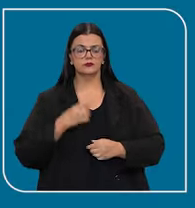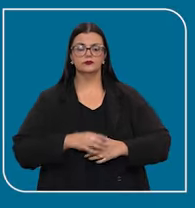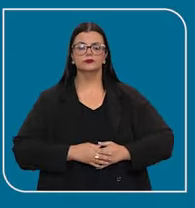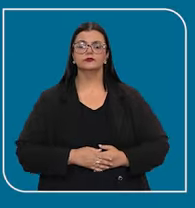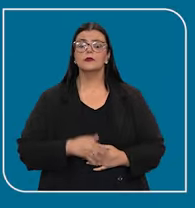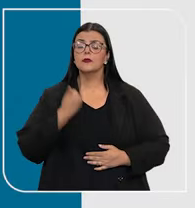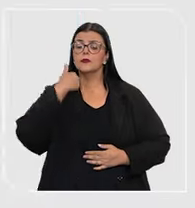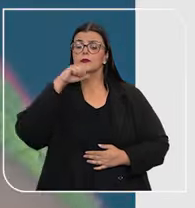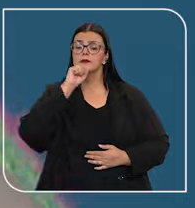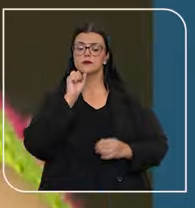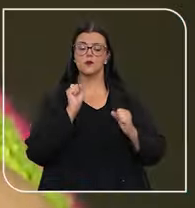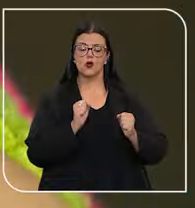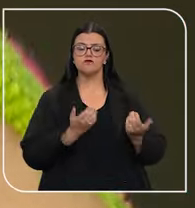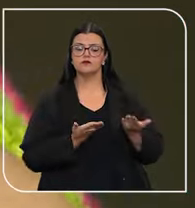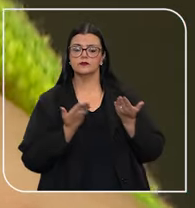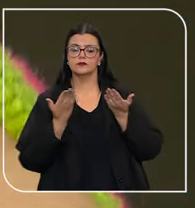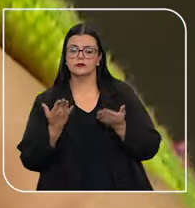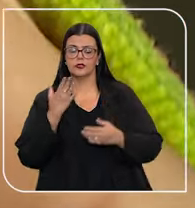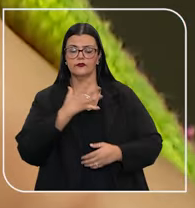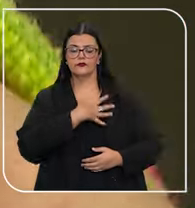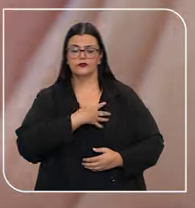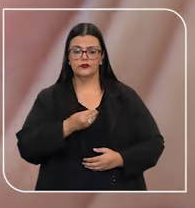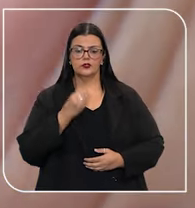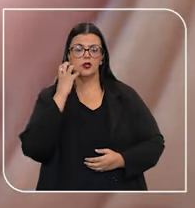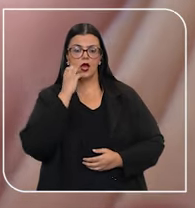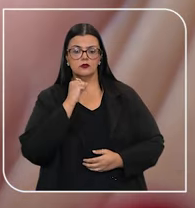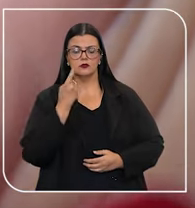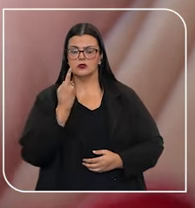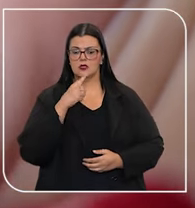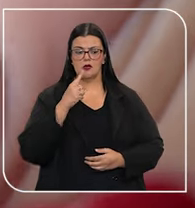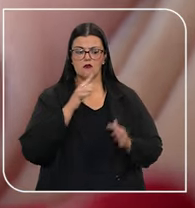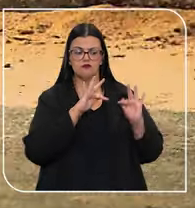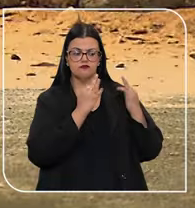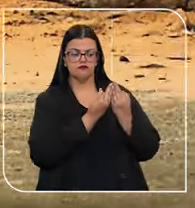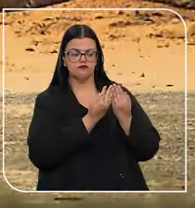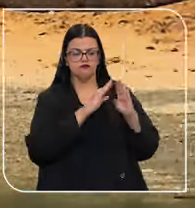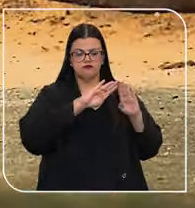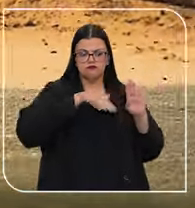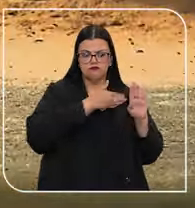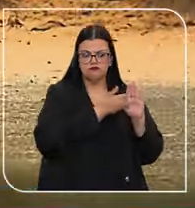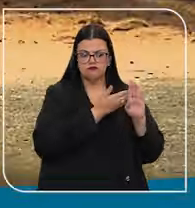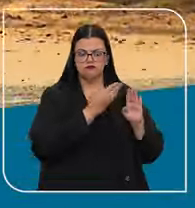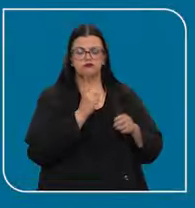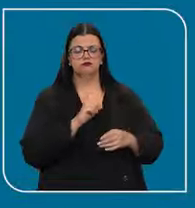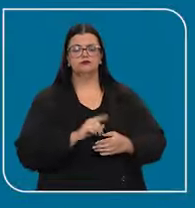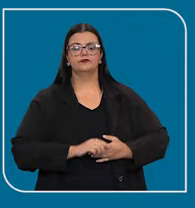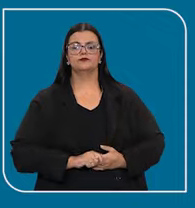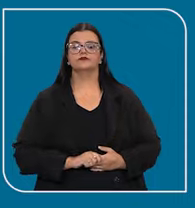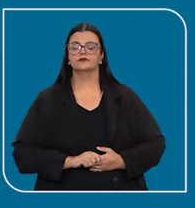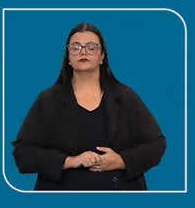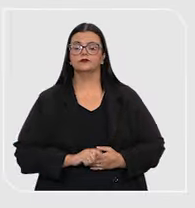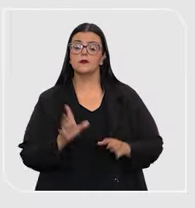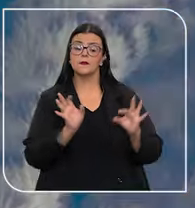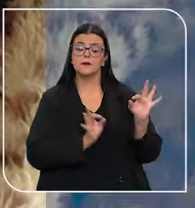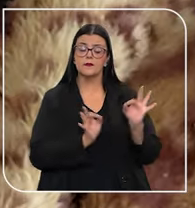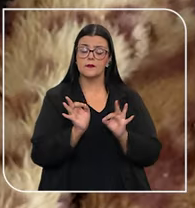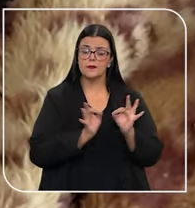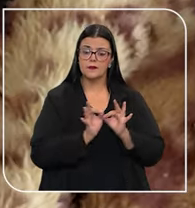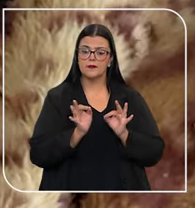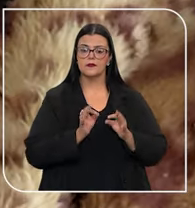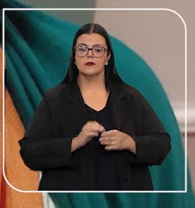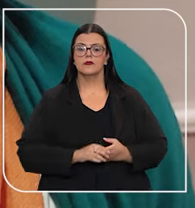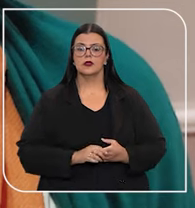advocatícios mãe pode entregar filho para adoção sem conhecimento da família extensa e a Além disso